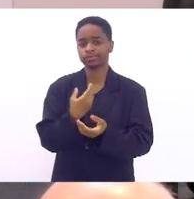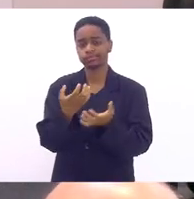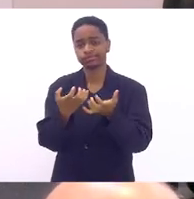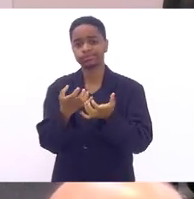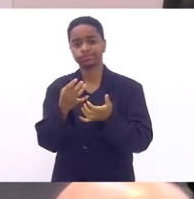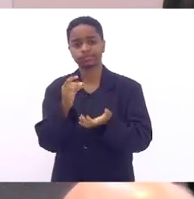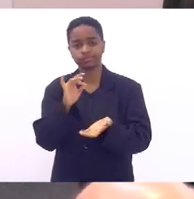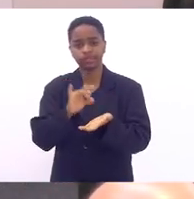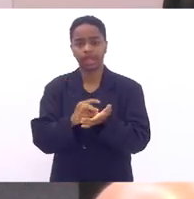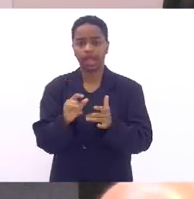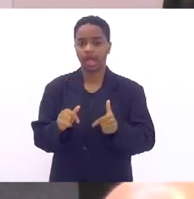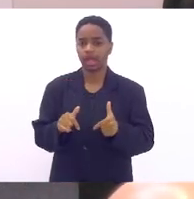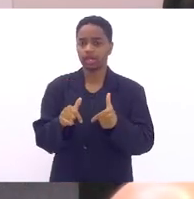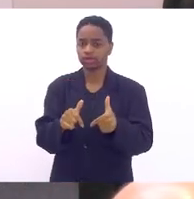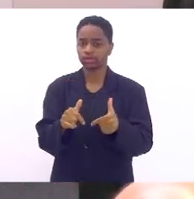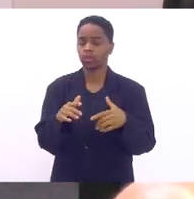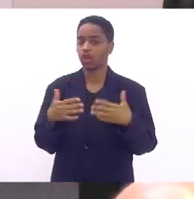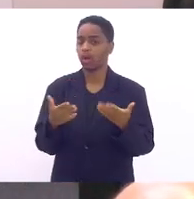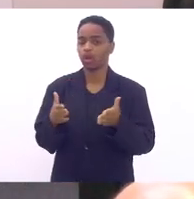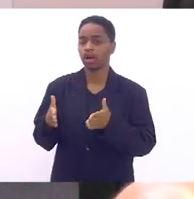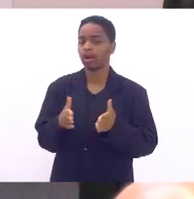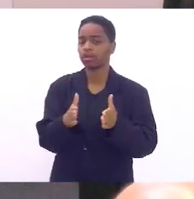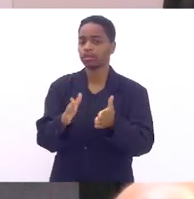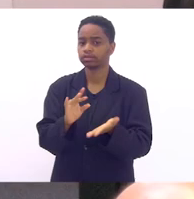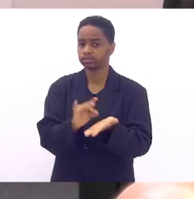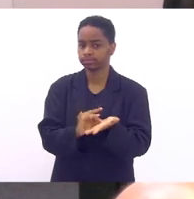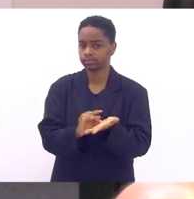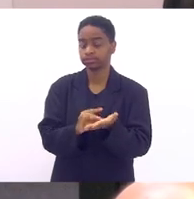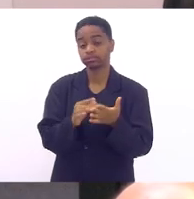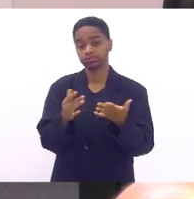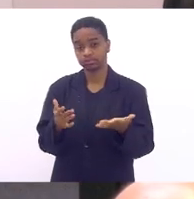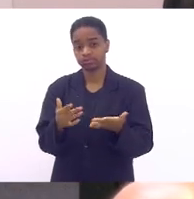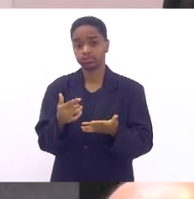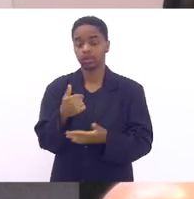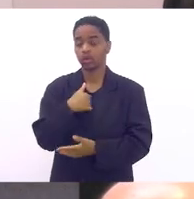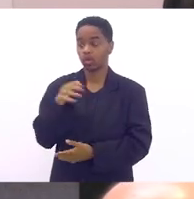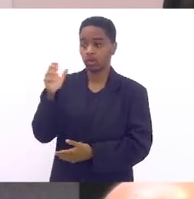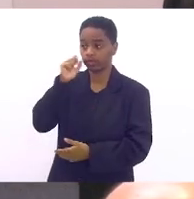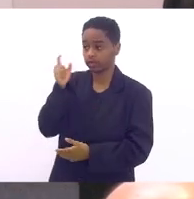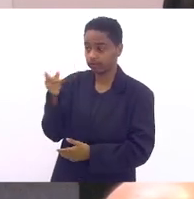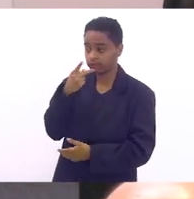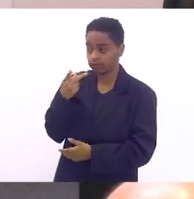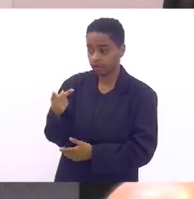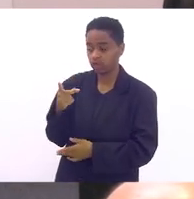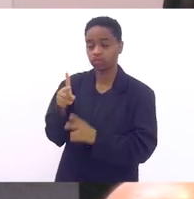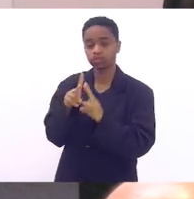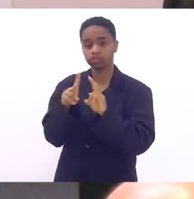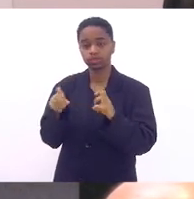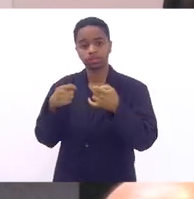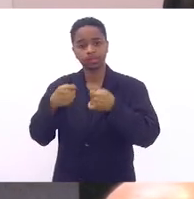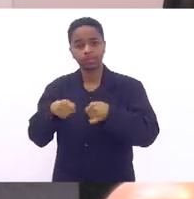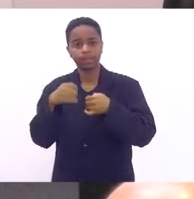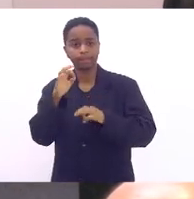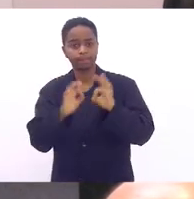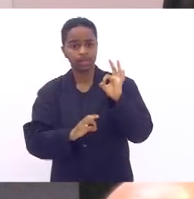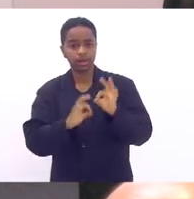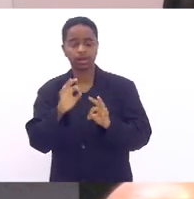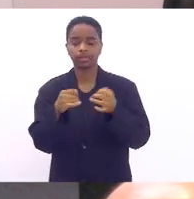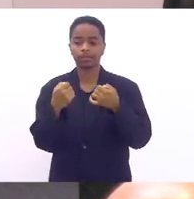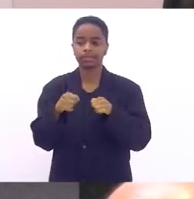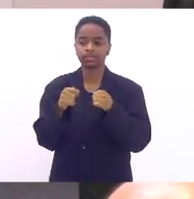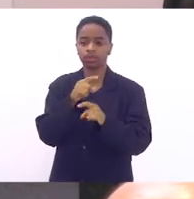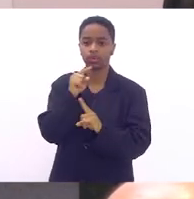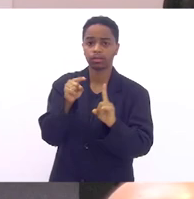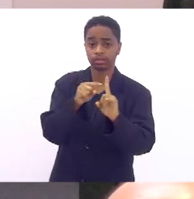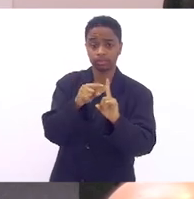e tava ouvindo aqui o pancera e quando falou sobre a necessidade de termos um plano termos para onde ir